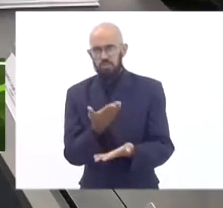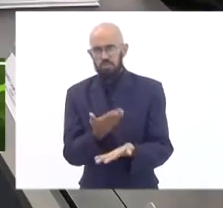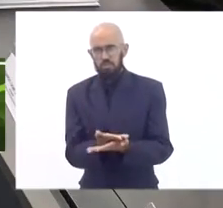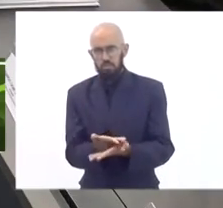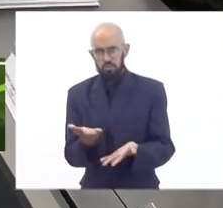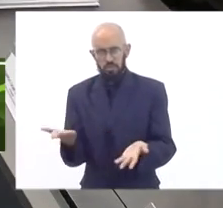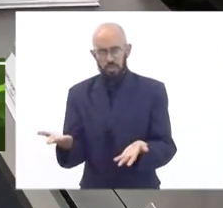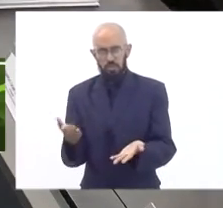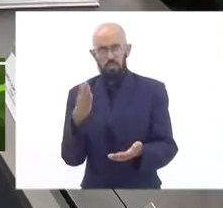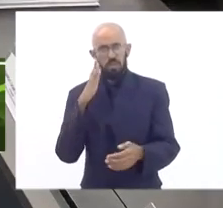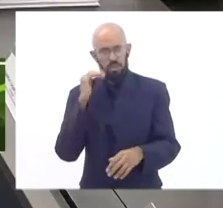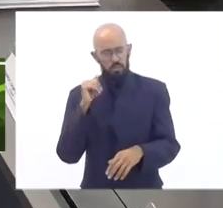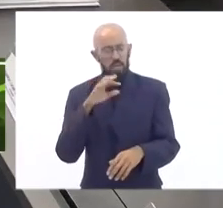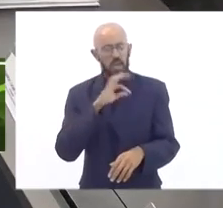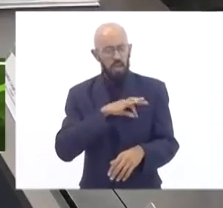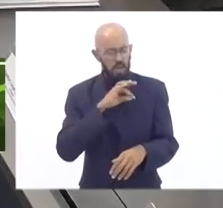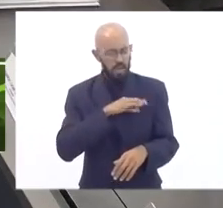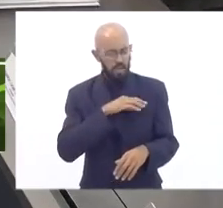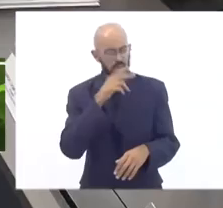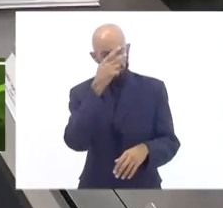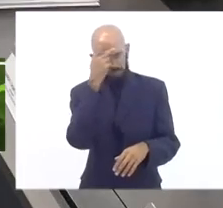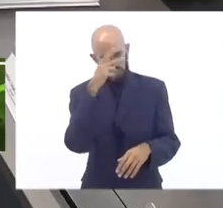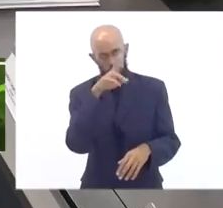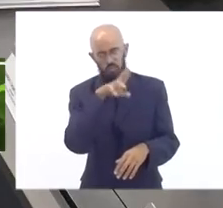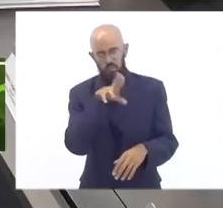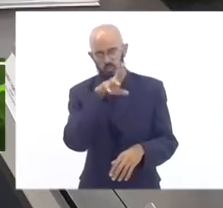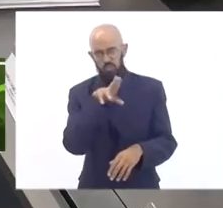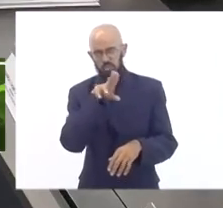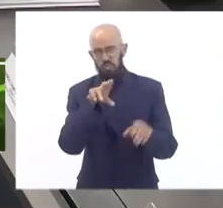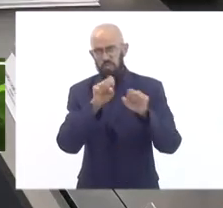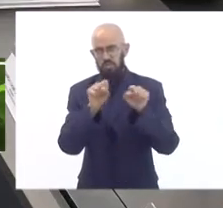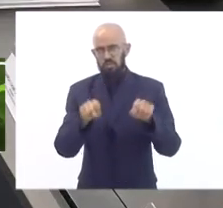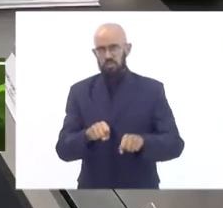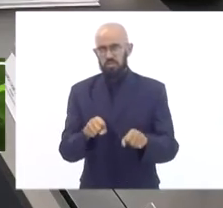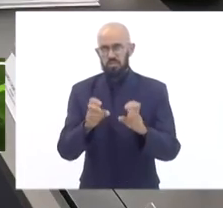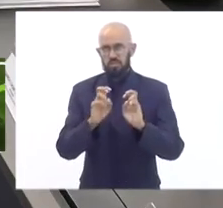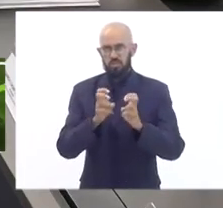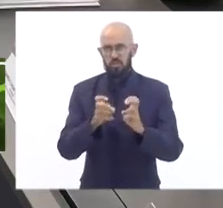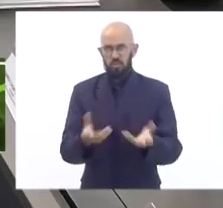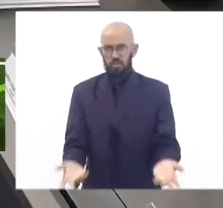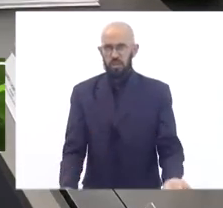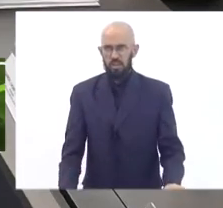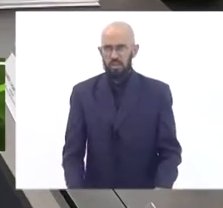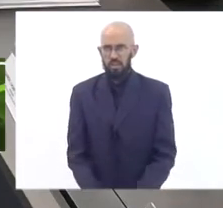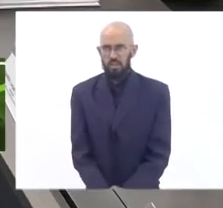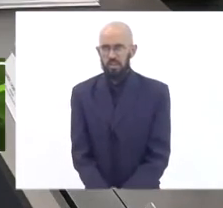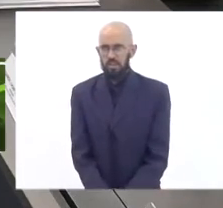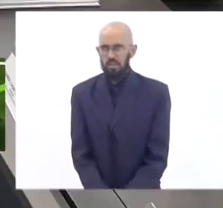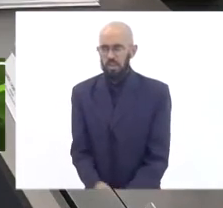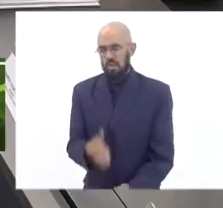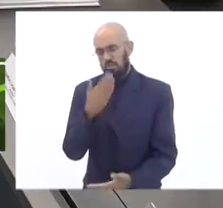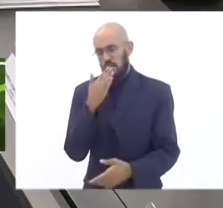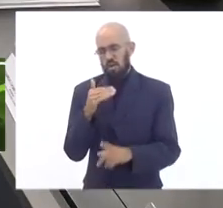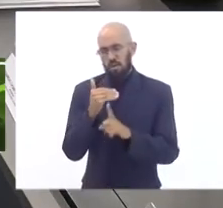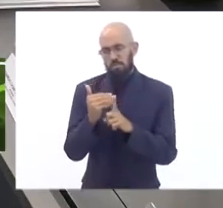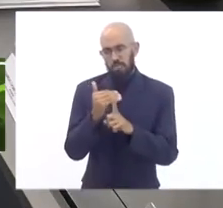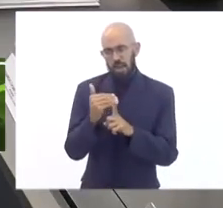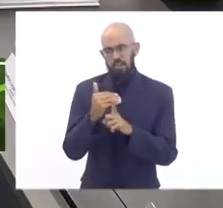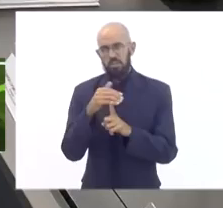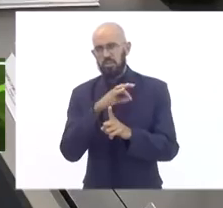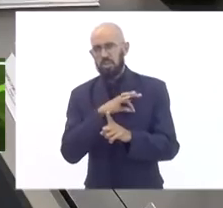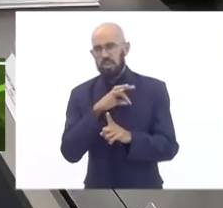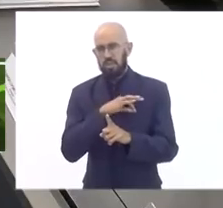saber qual é a renda, né, das pessoas que utilizam o sistema ferroviário, né? Qual é a margem salarial dessas pessoas, o impacto do